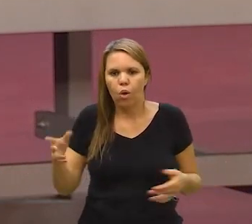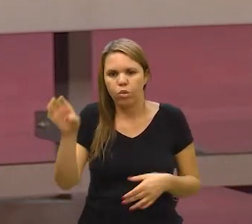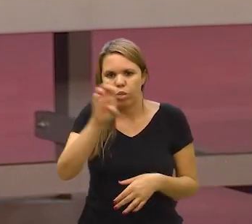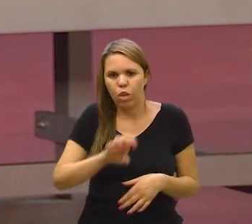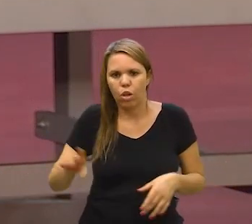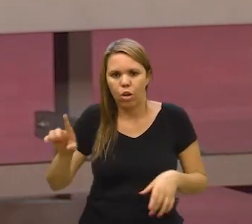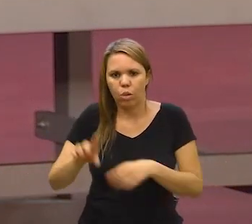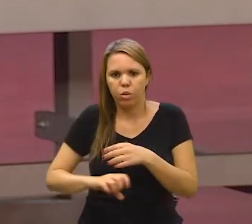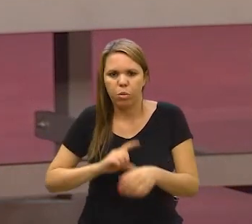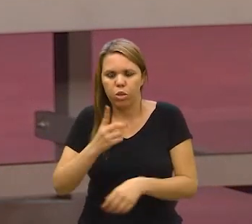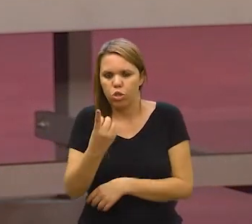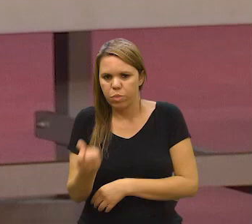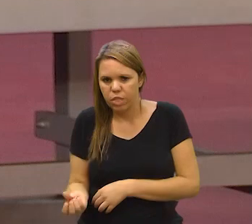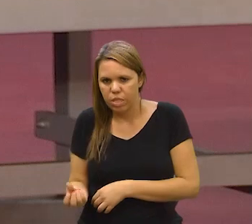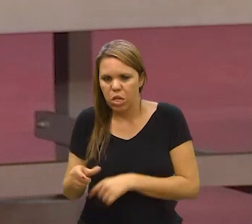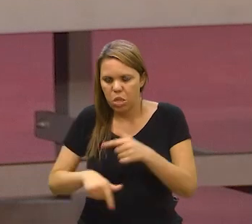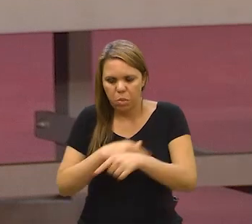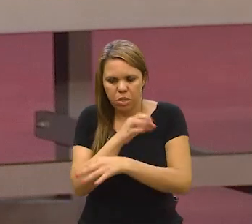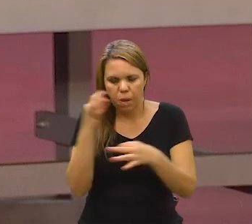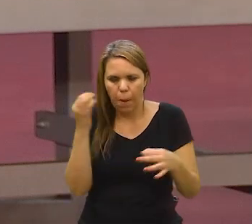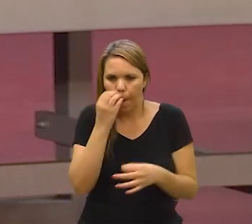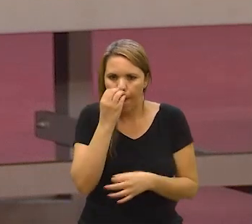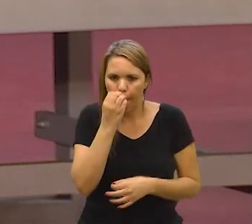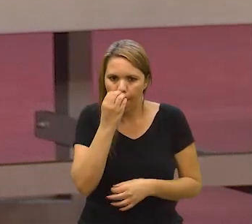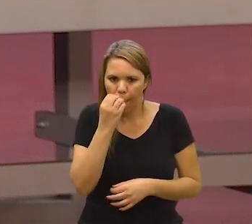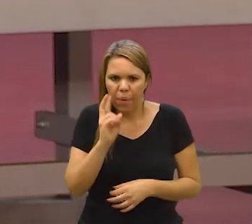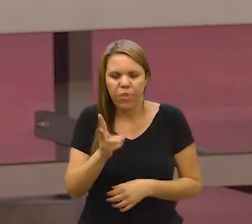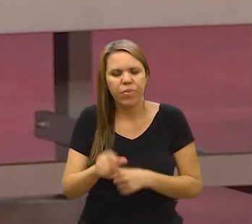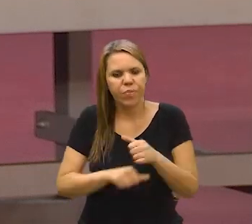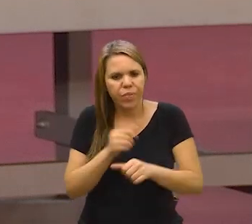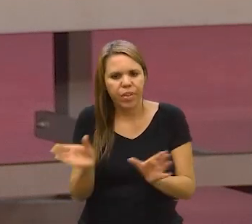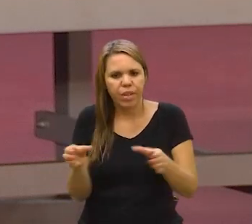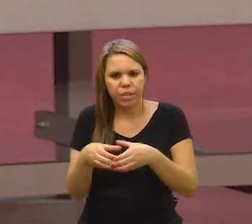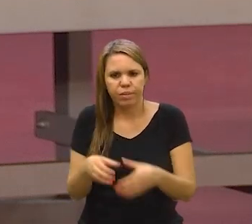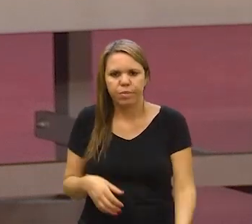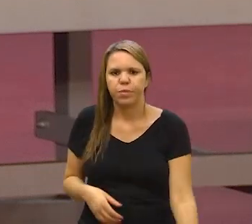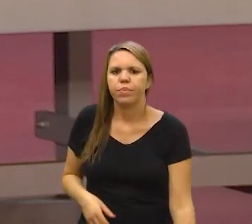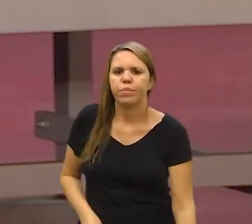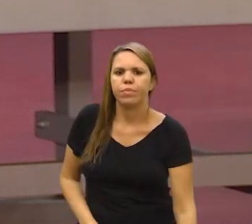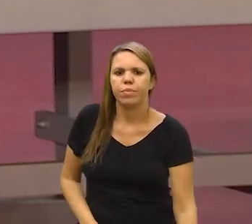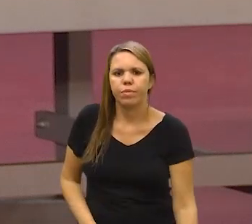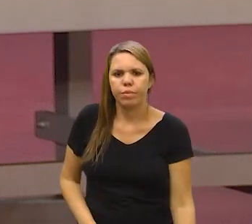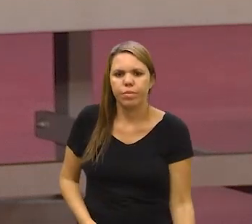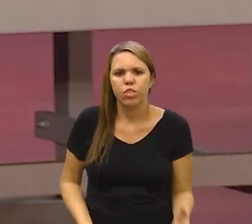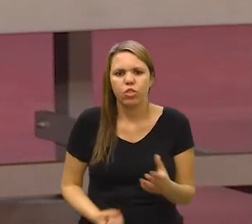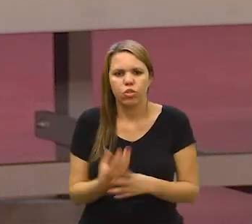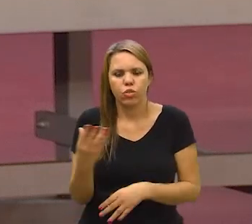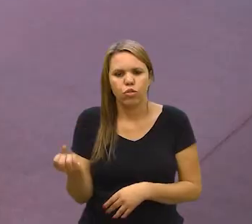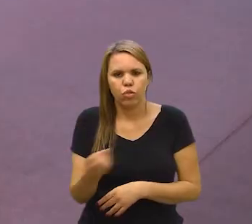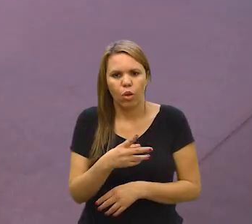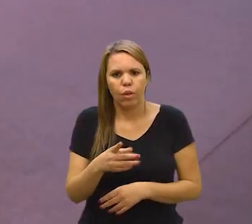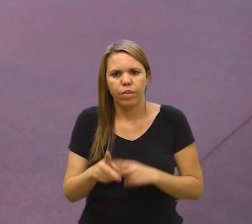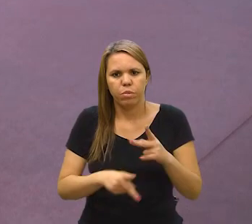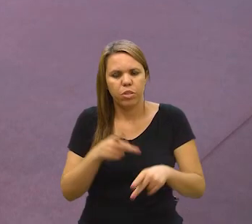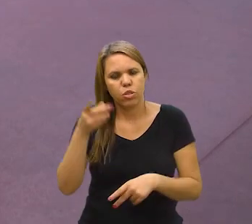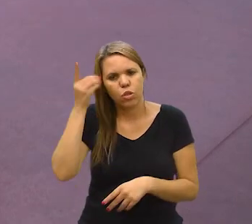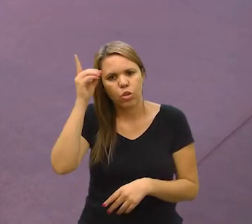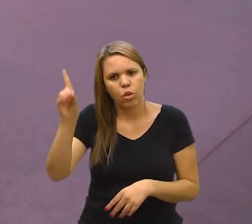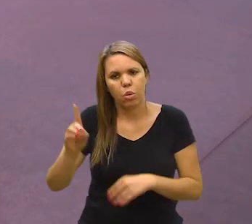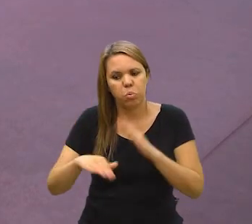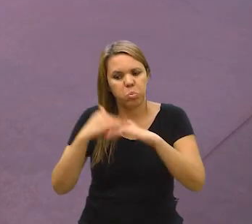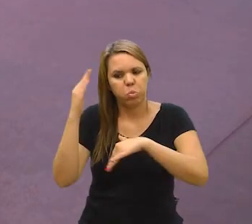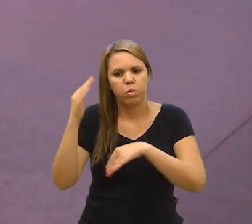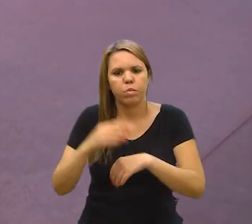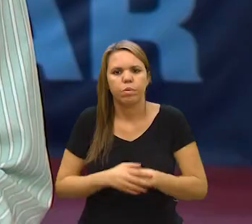2016. Então o trabalho dele é excelente e ele está sempre renovando a equipe para para que surjam novos talentos, né? Grande